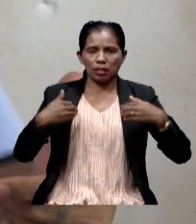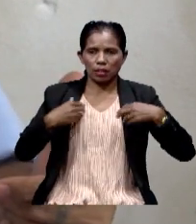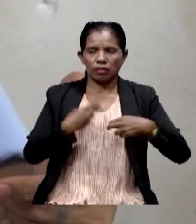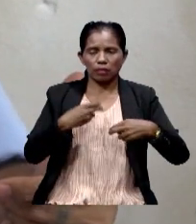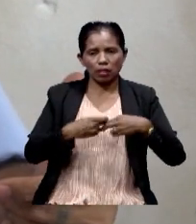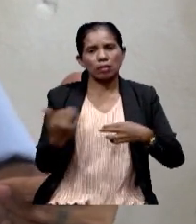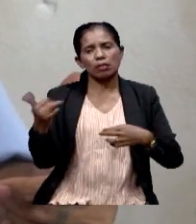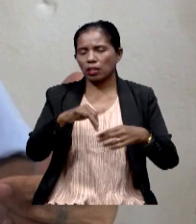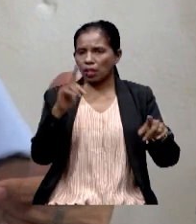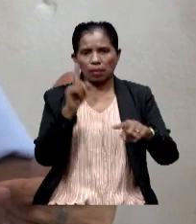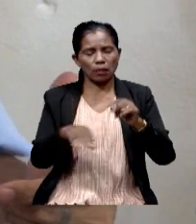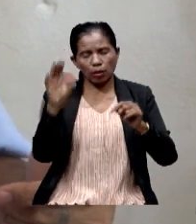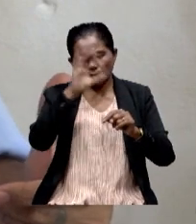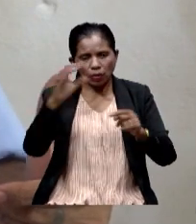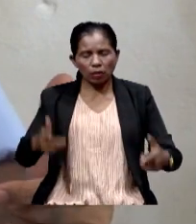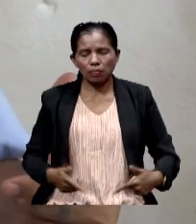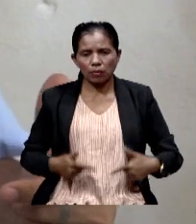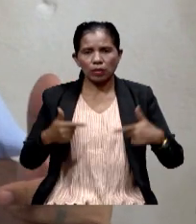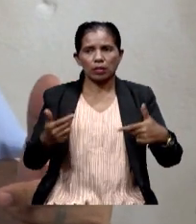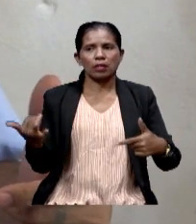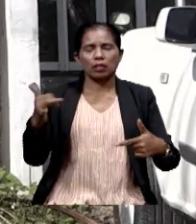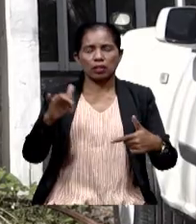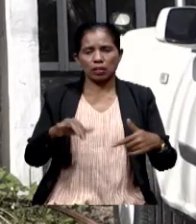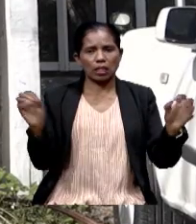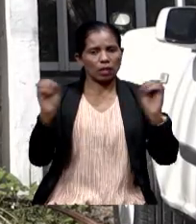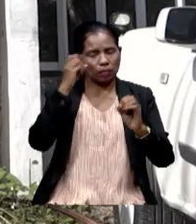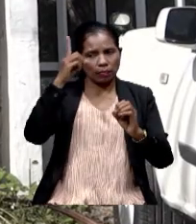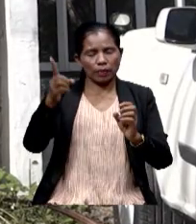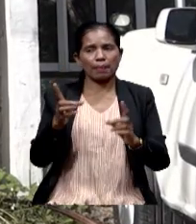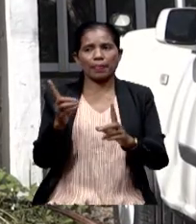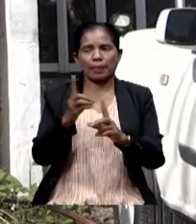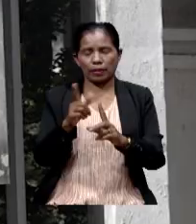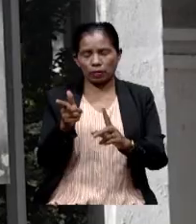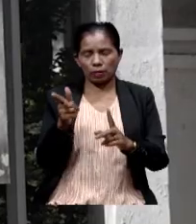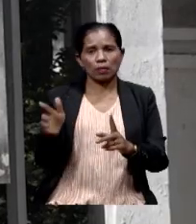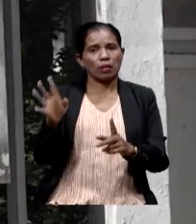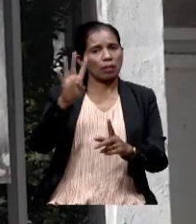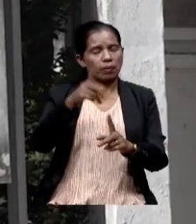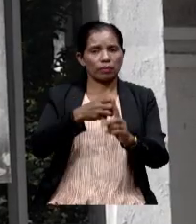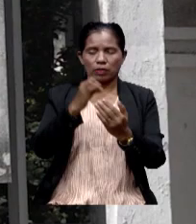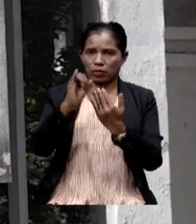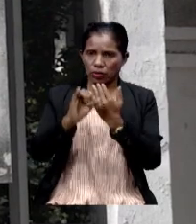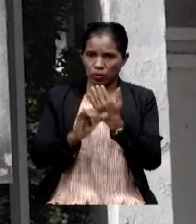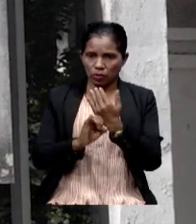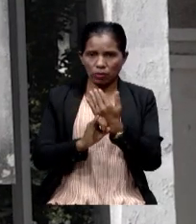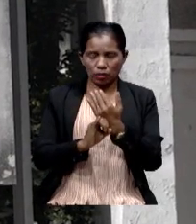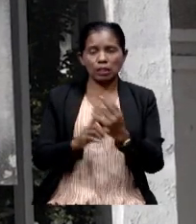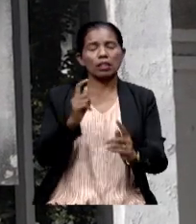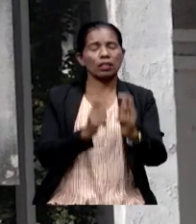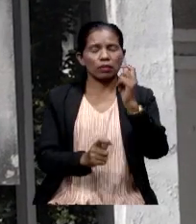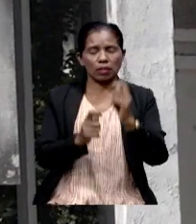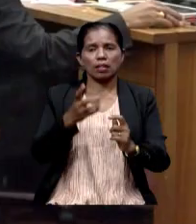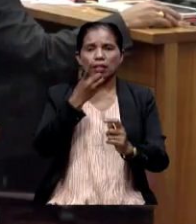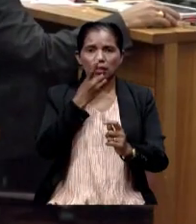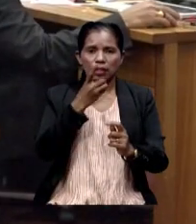belbuca mores. Iranema que ser lá compreende. E alora, um ronulo recinhat fulanzunho, né? Tribunal Recurso declara